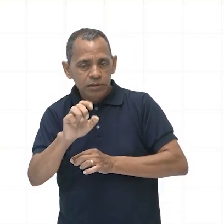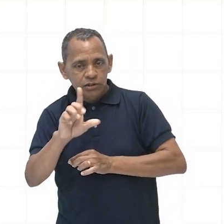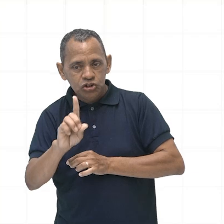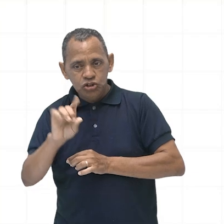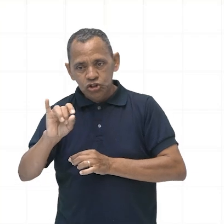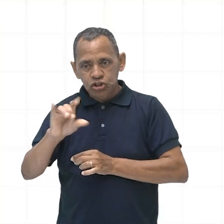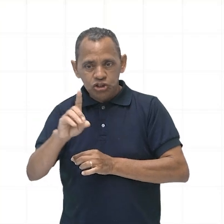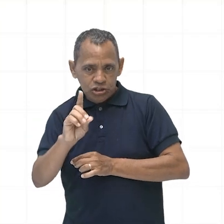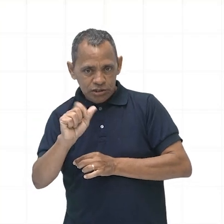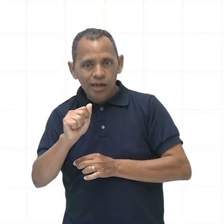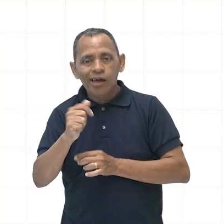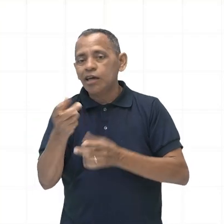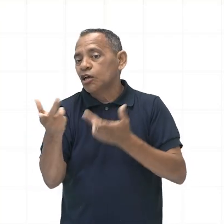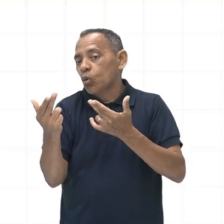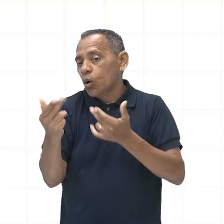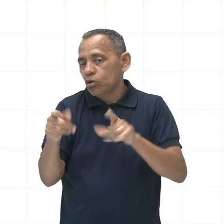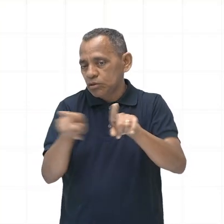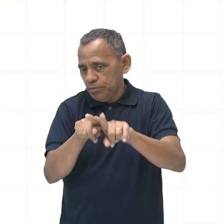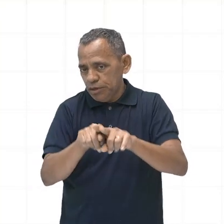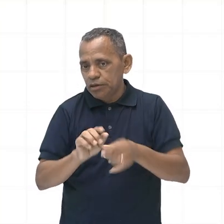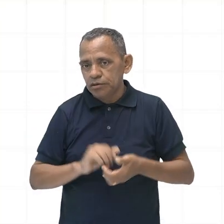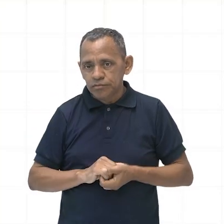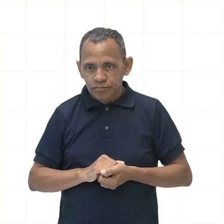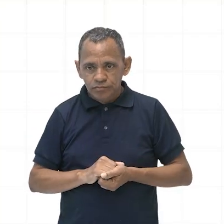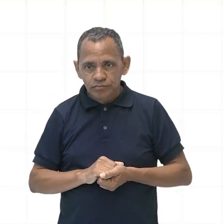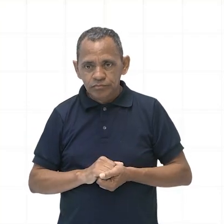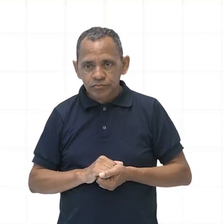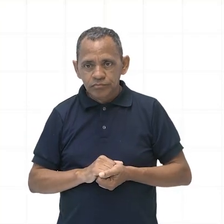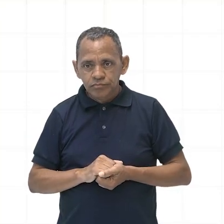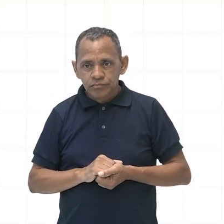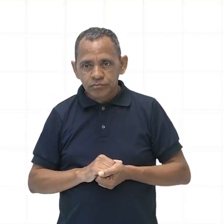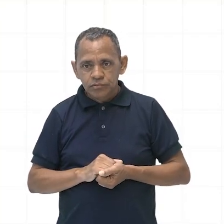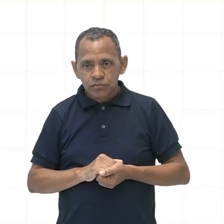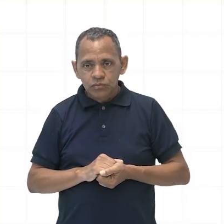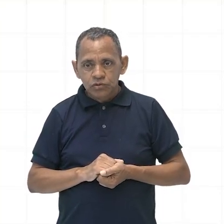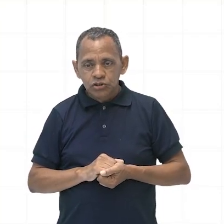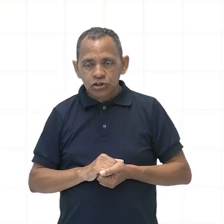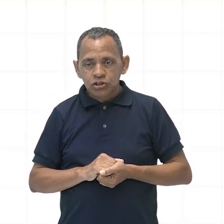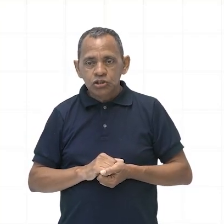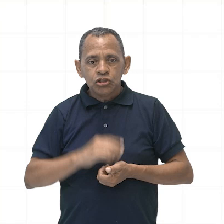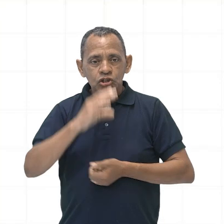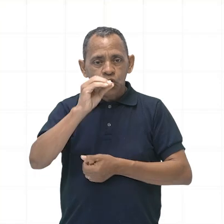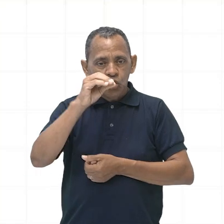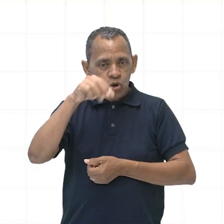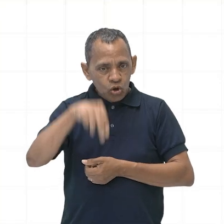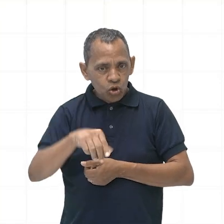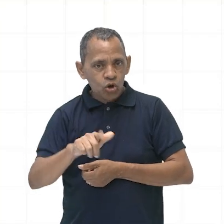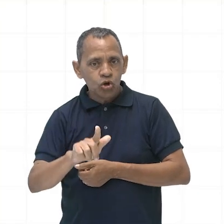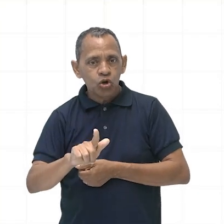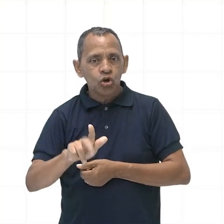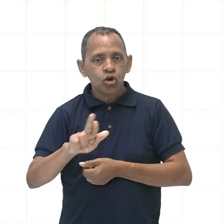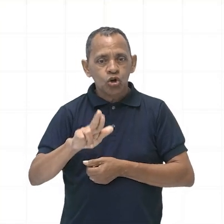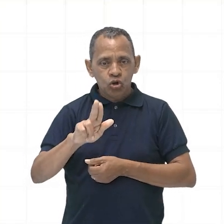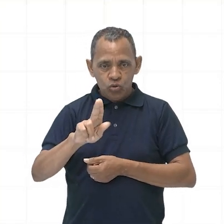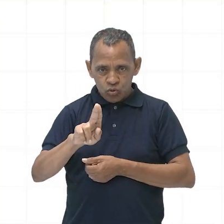palavra congruentes na matemática, tenta imaginar que eles serão